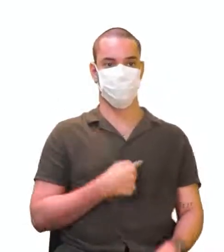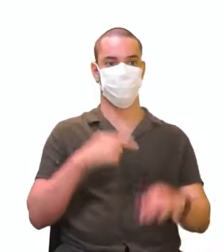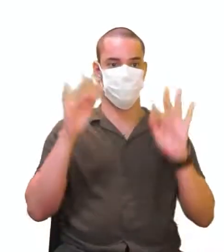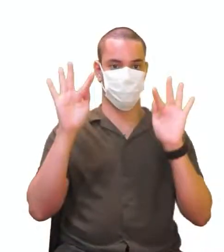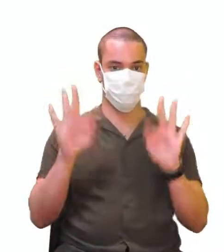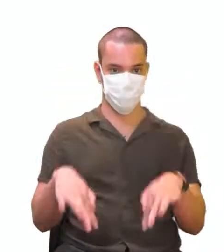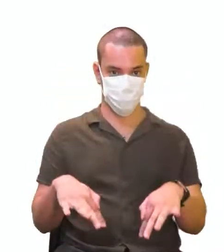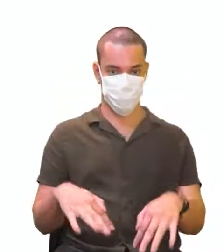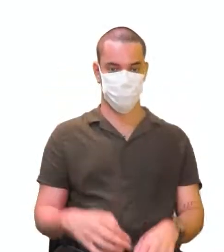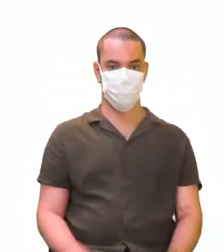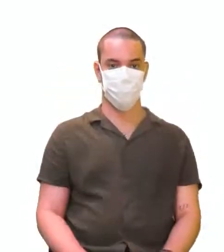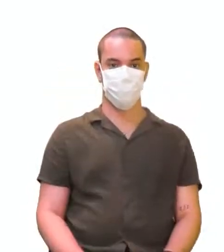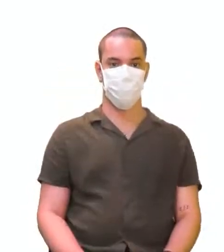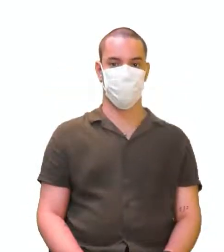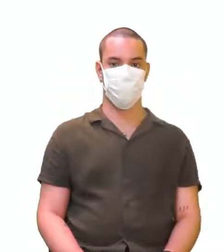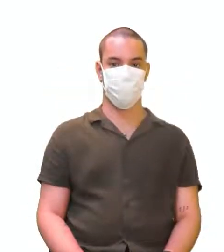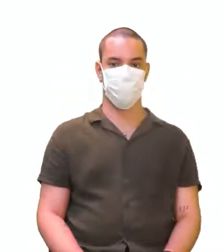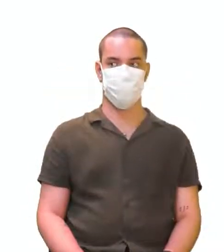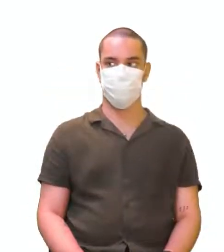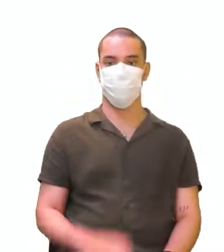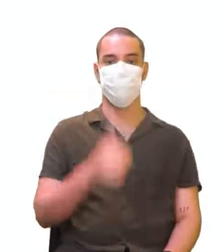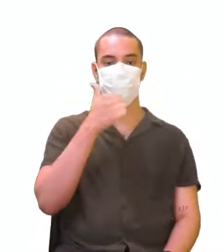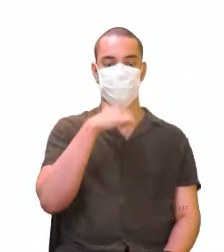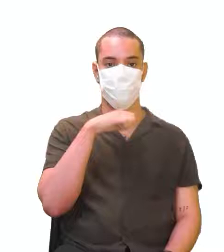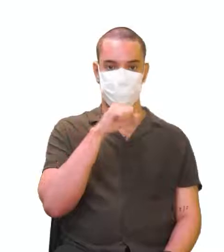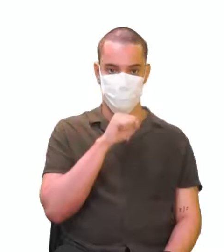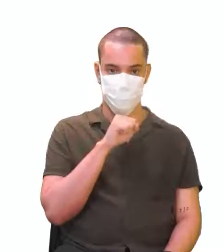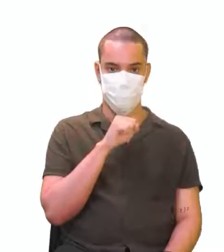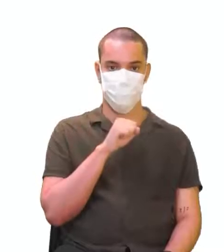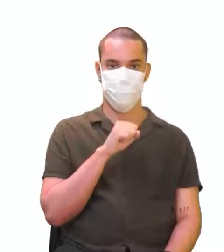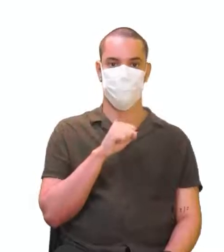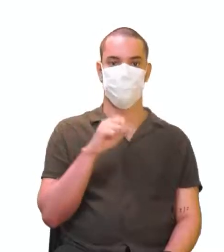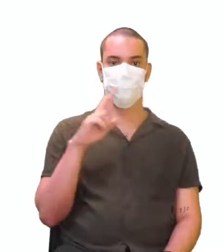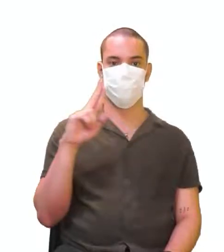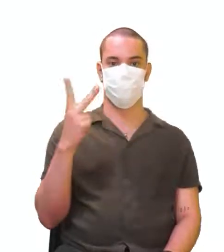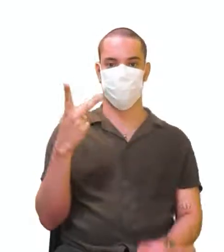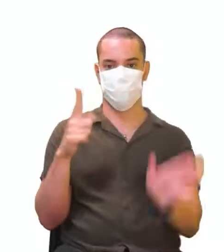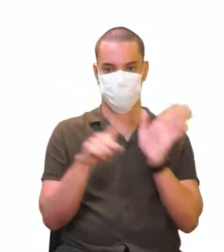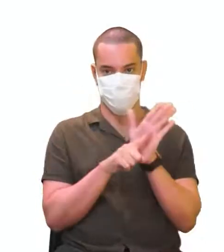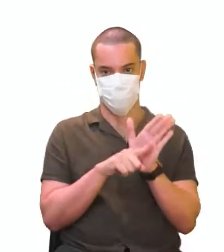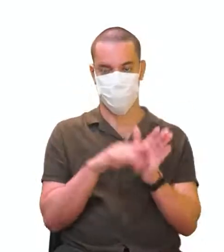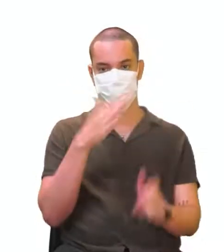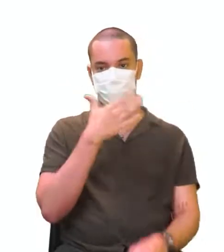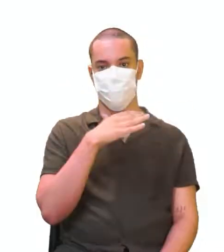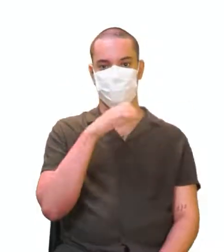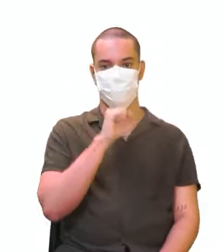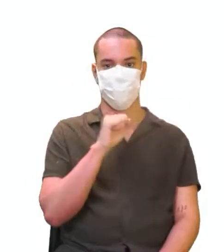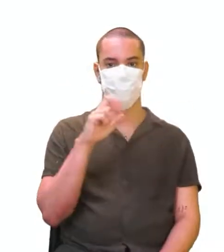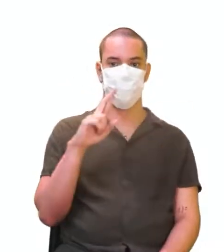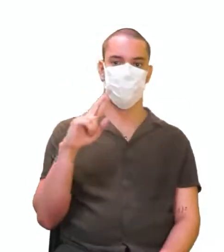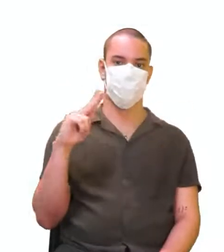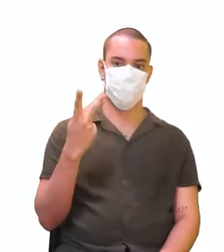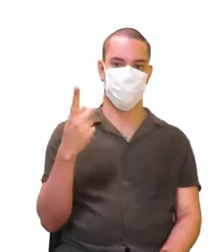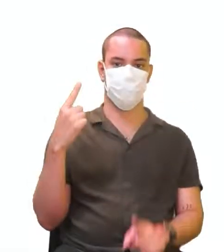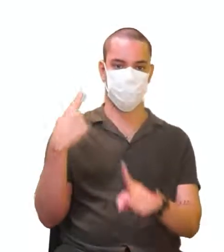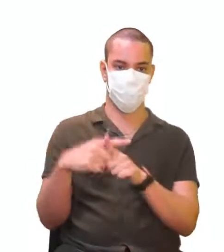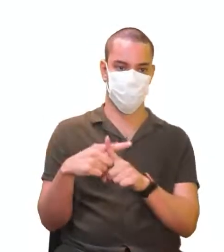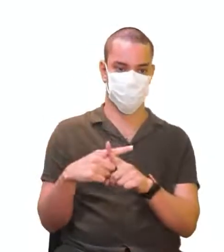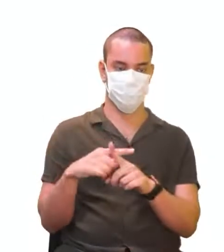aqui ó, a mãe é RH negativo, o pai é RH